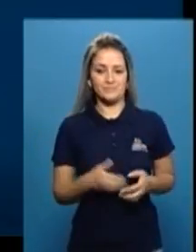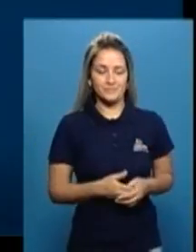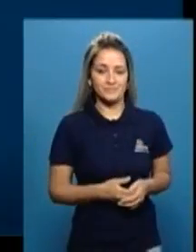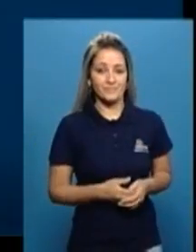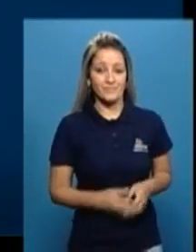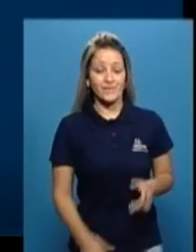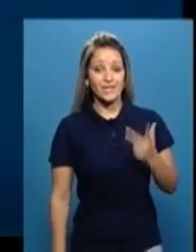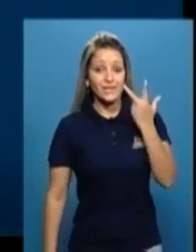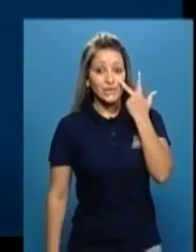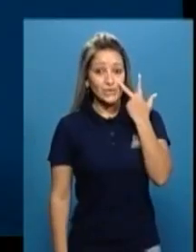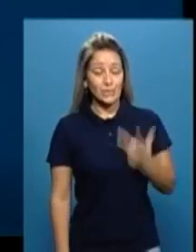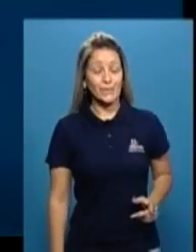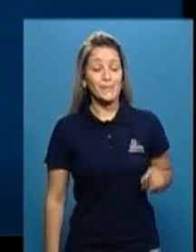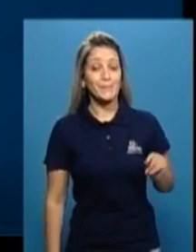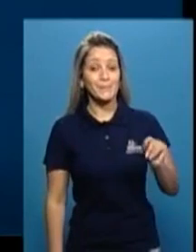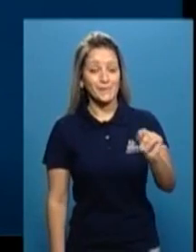Naturalmente,